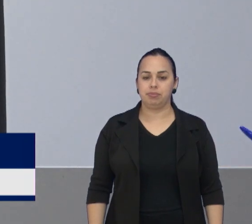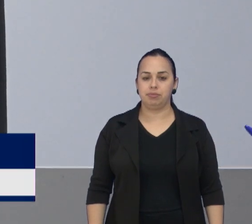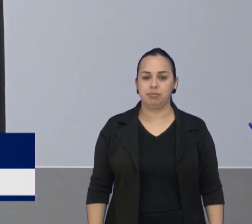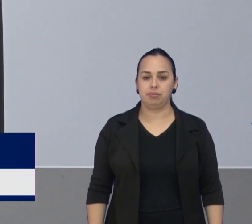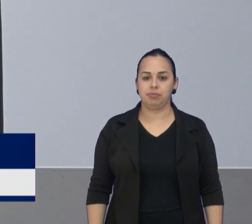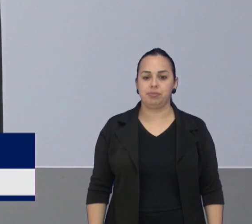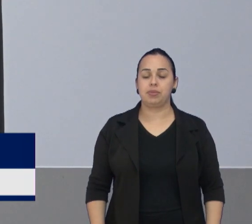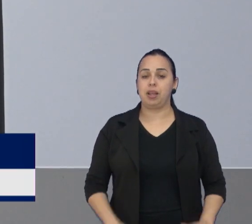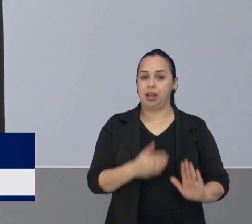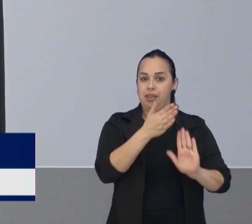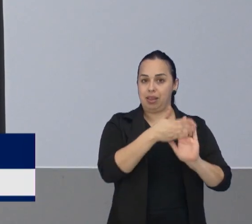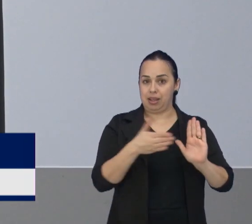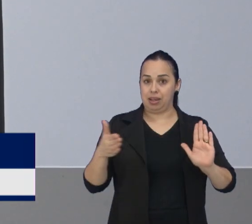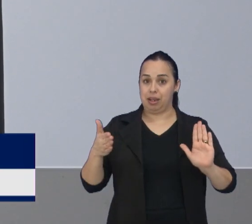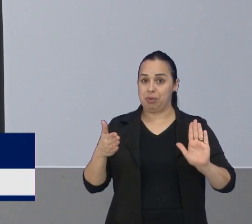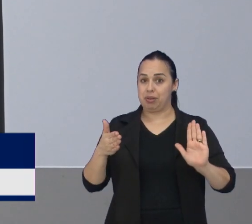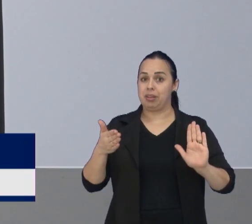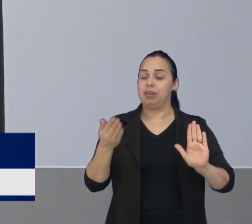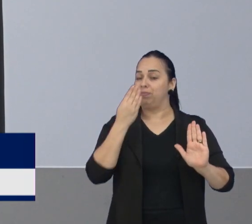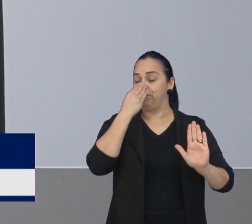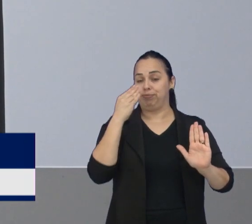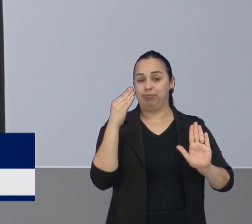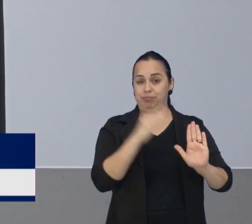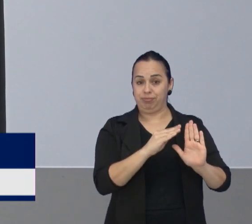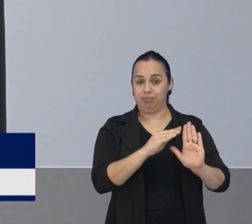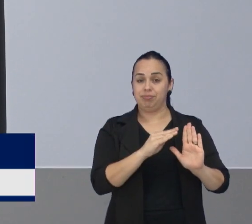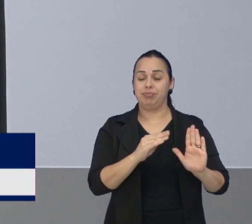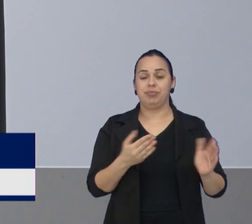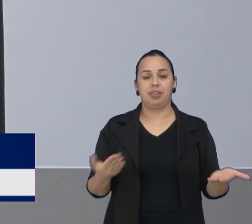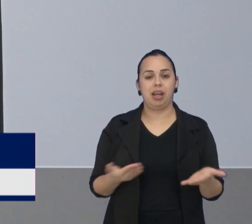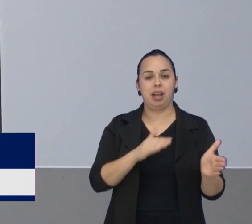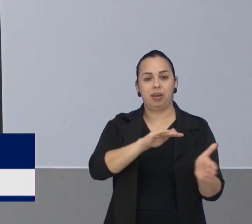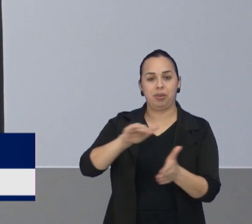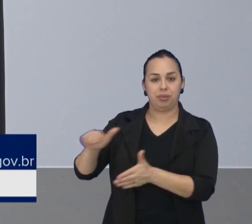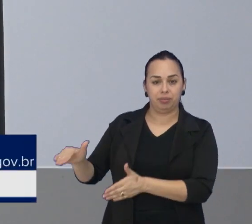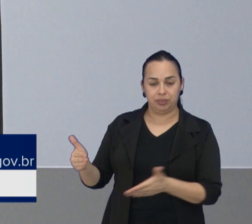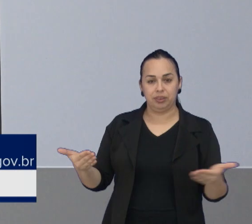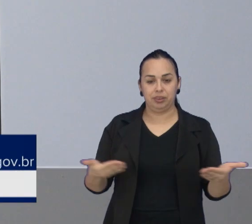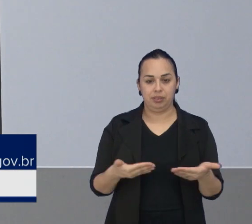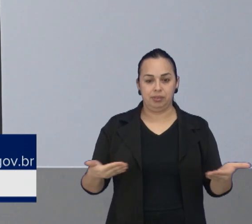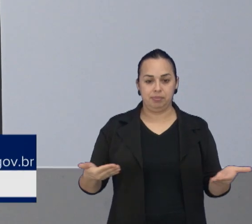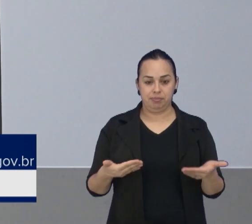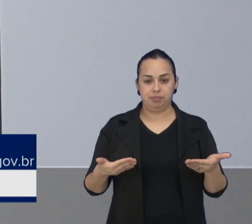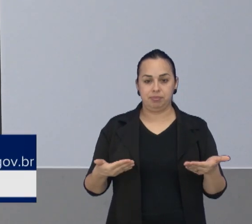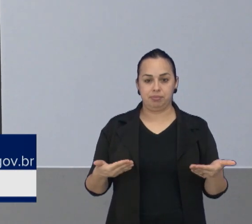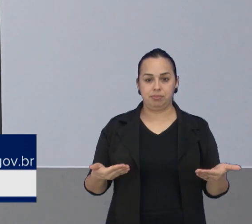a tramitação está rejeitada. Em discussão,